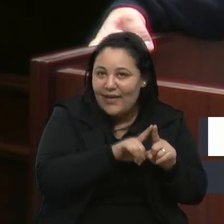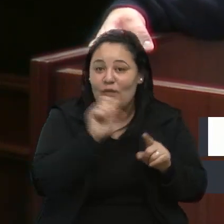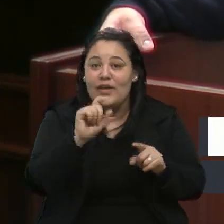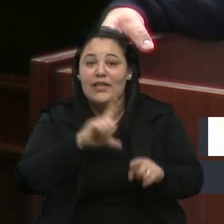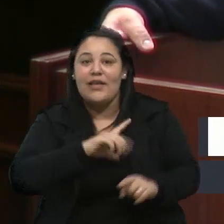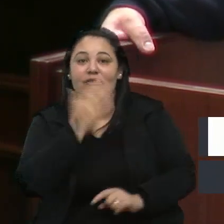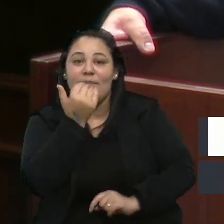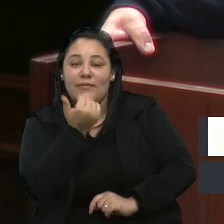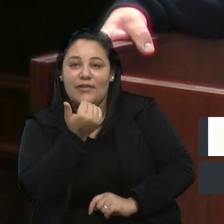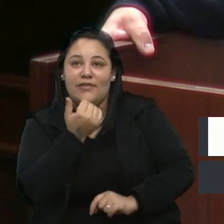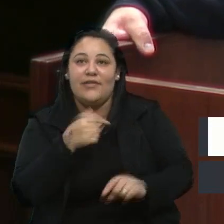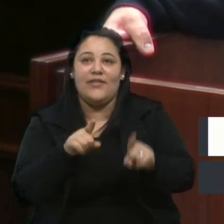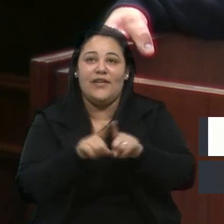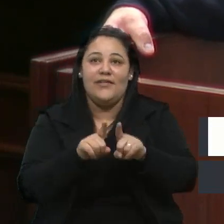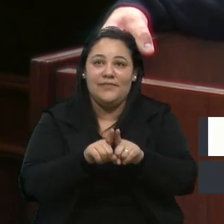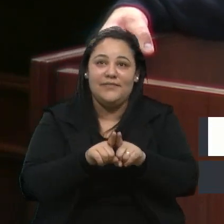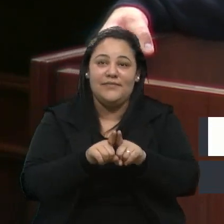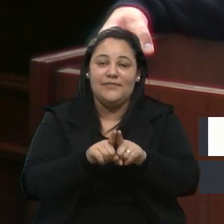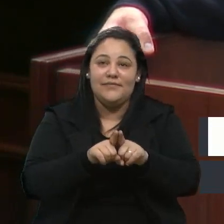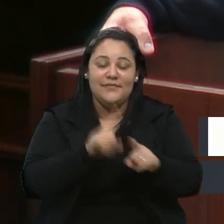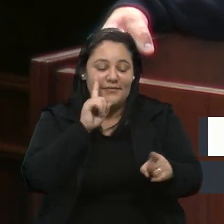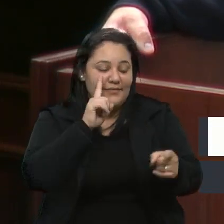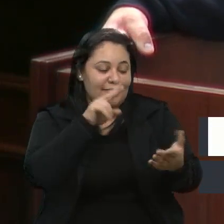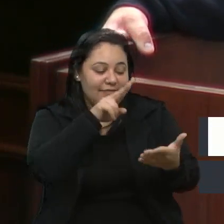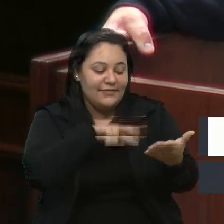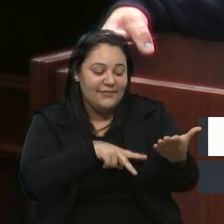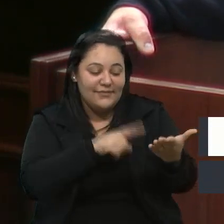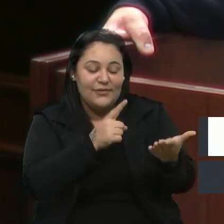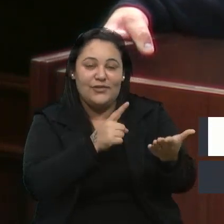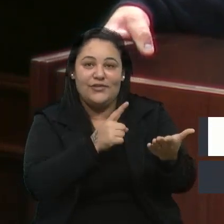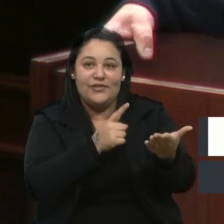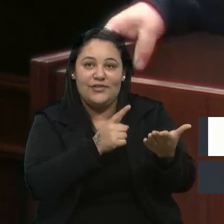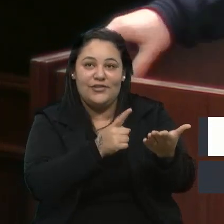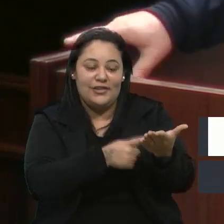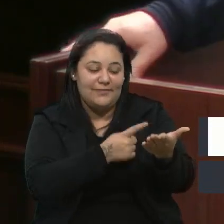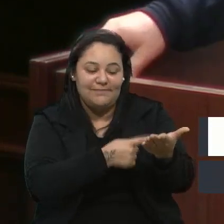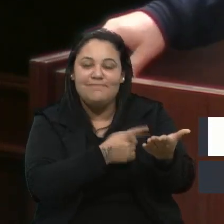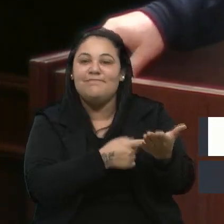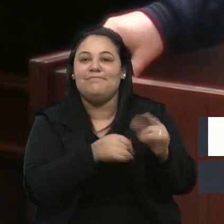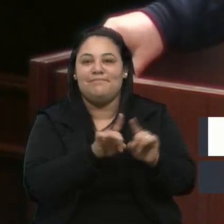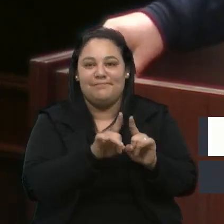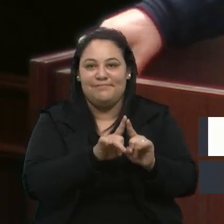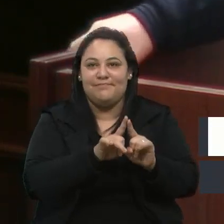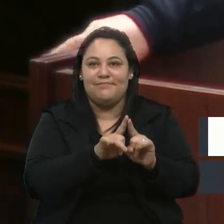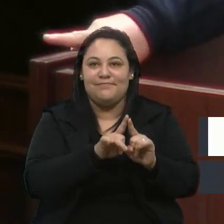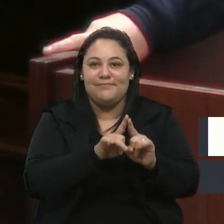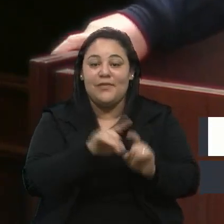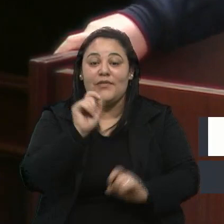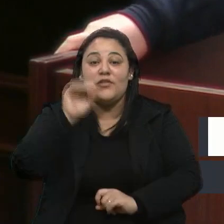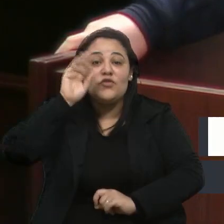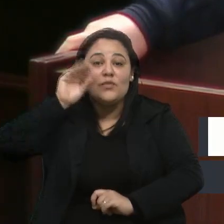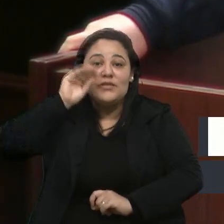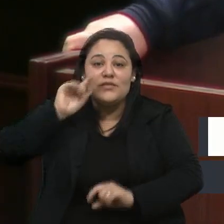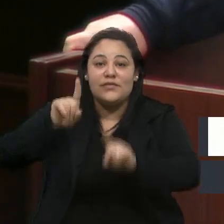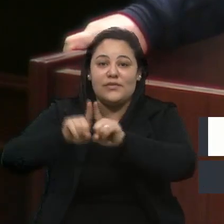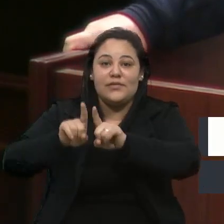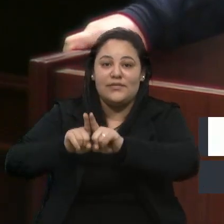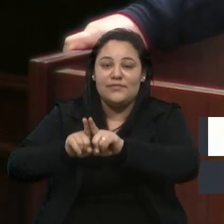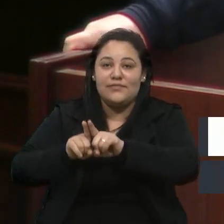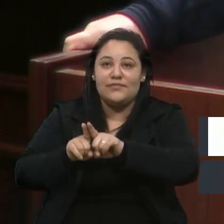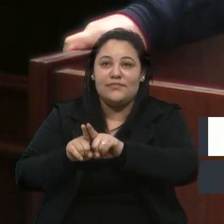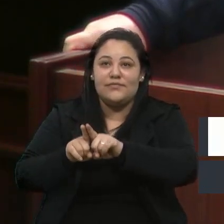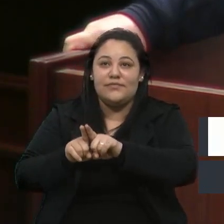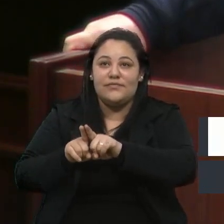que não teve. Olha a agenda dela, vereador Zanquim. Então, o que a gente observa também muito?